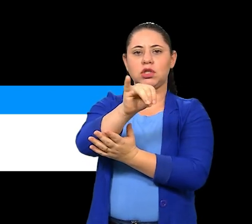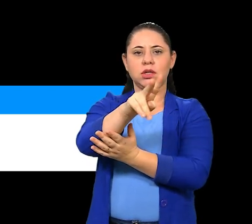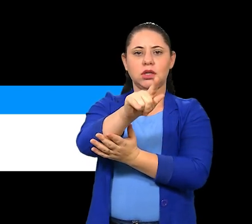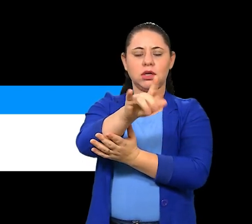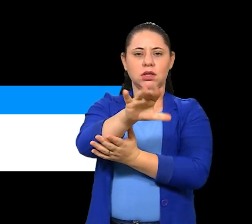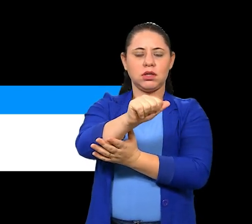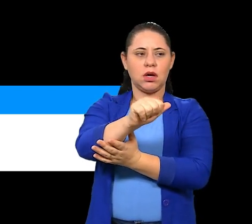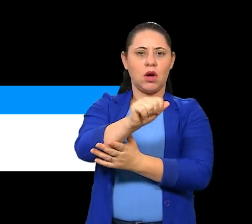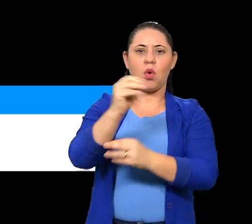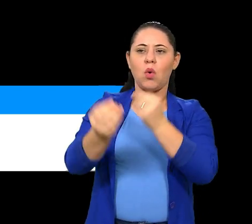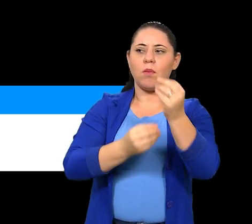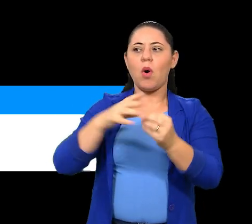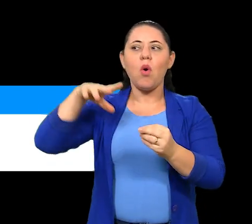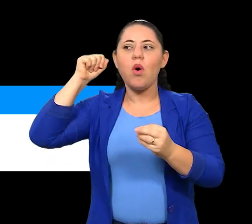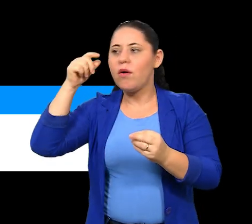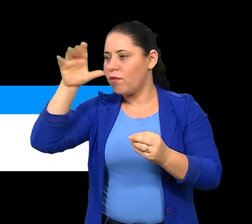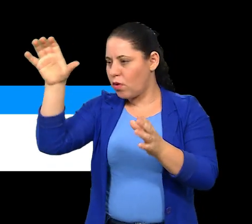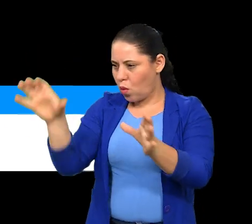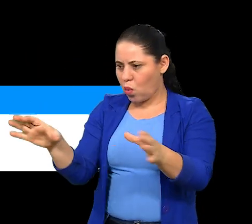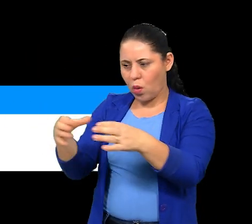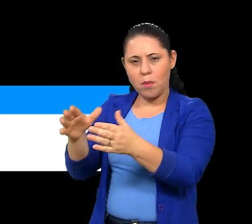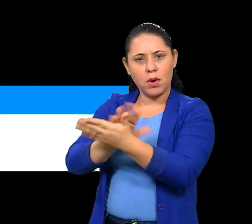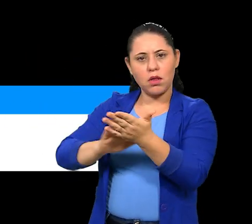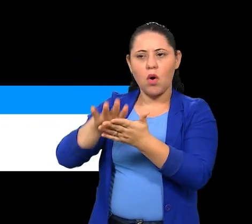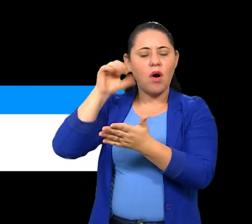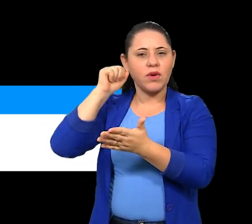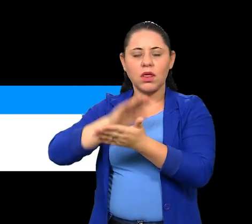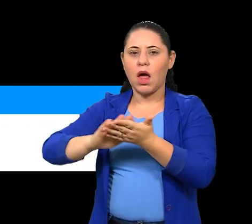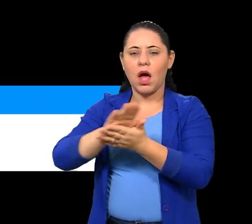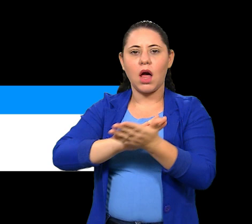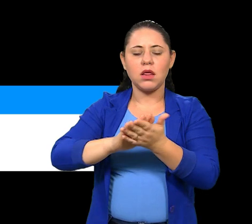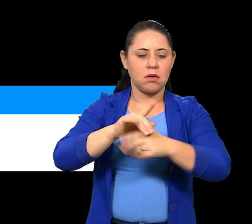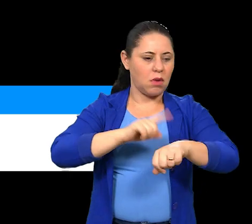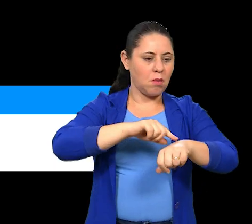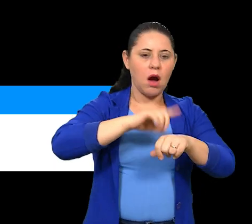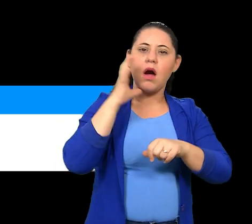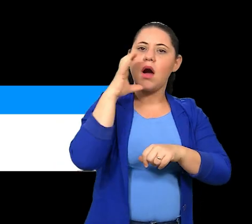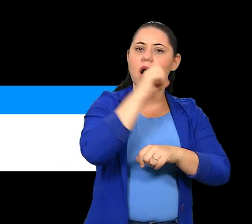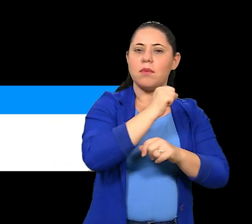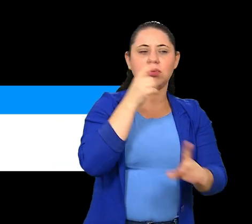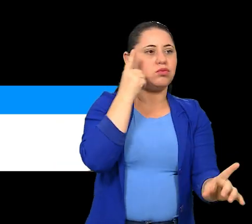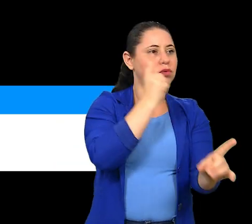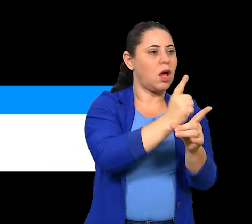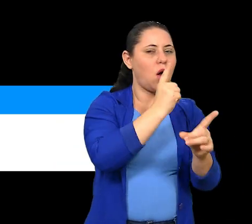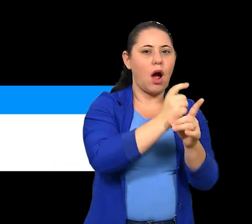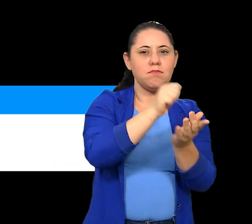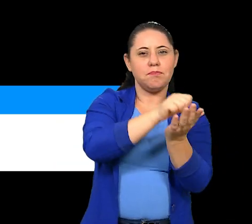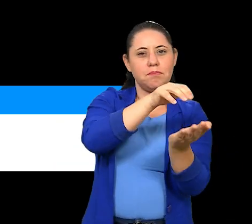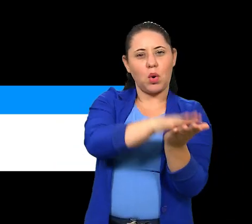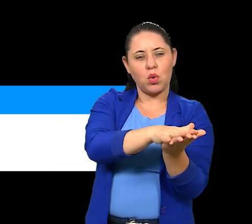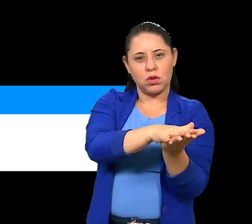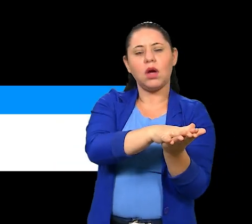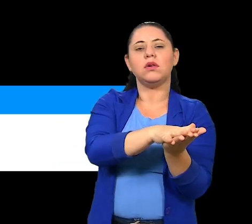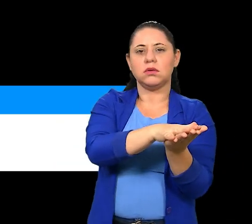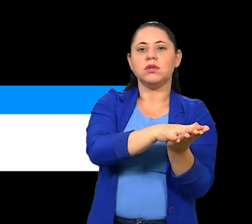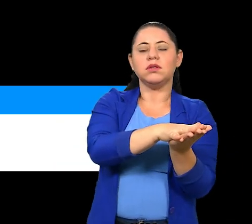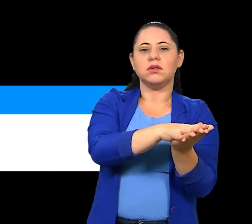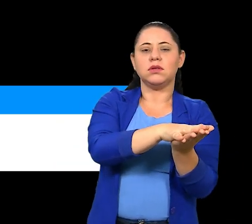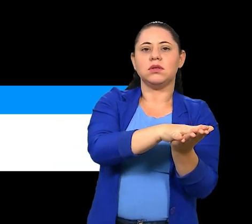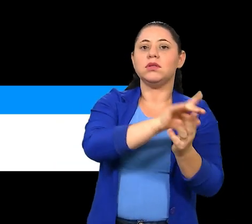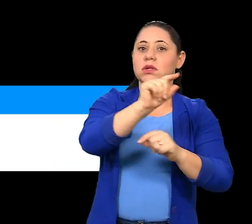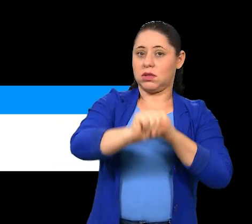aplicar no direito uma multa de ganso de má-fé sem ouvir a parte contrária sem ouvir ninguém em menos de horas o ministro